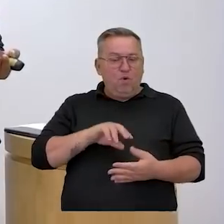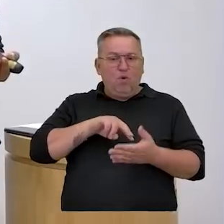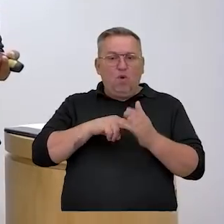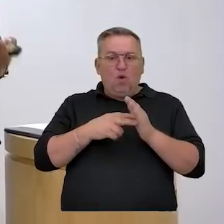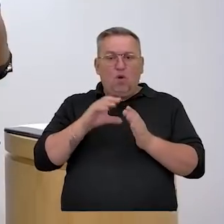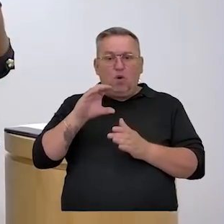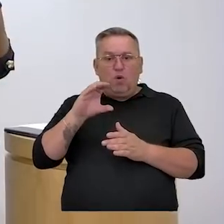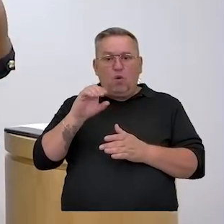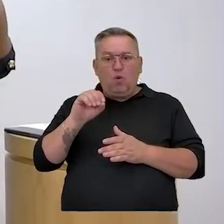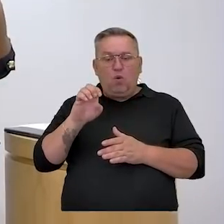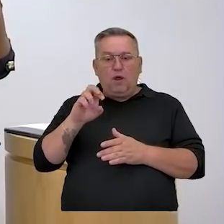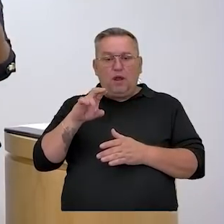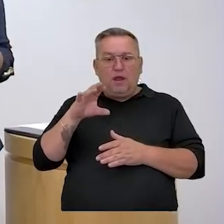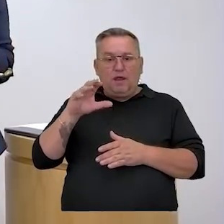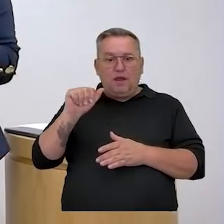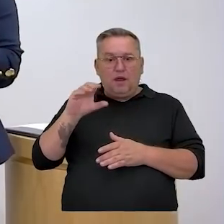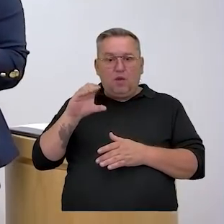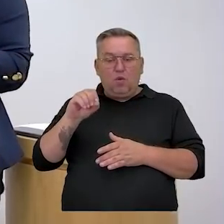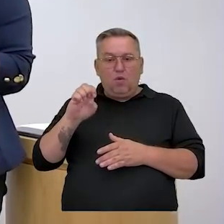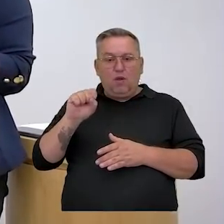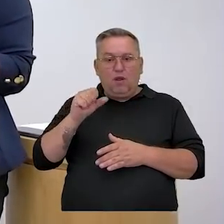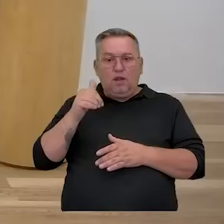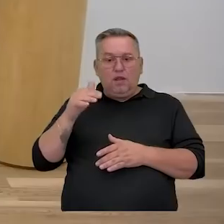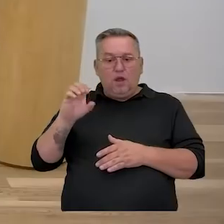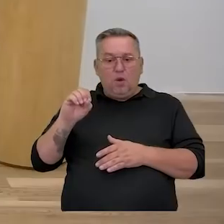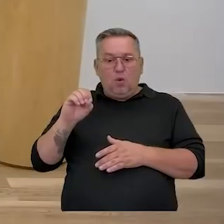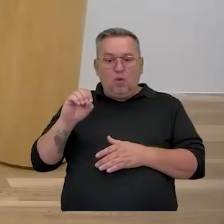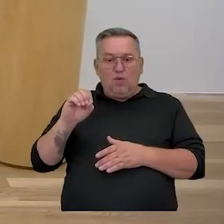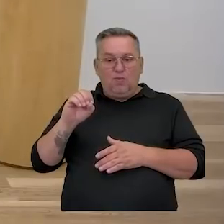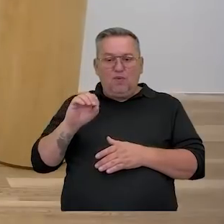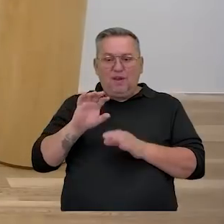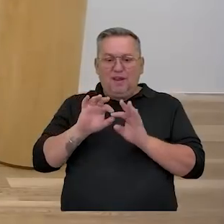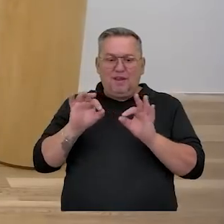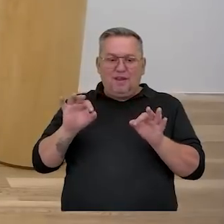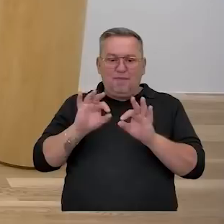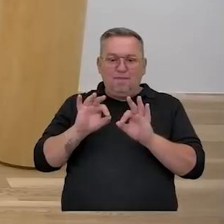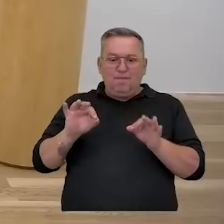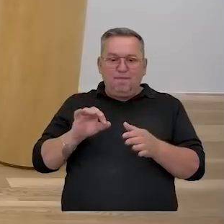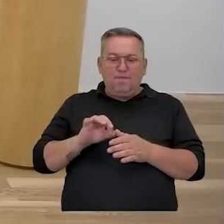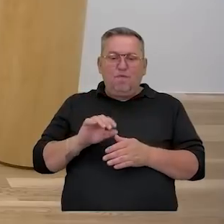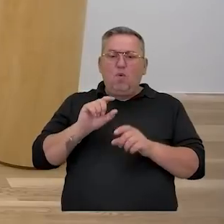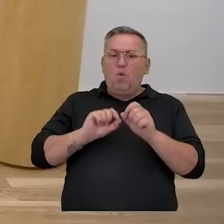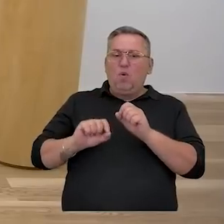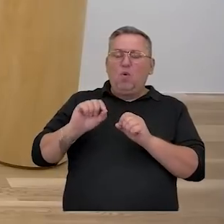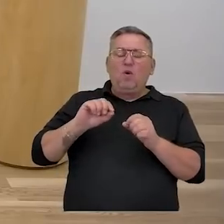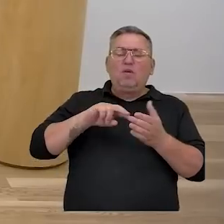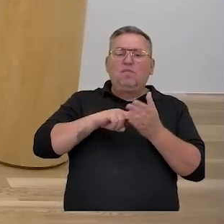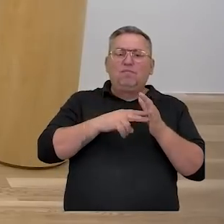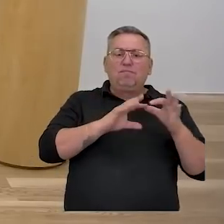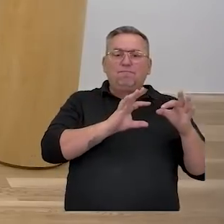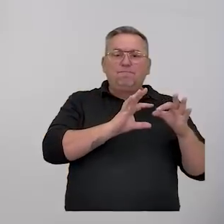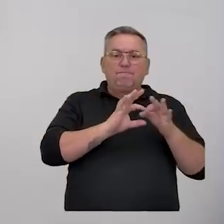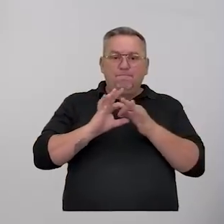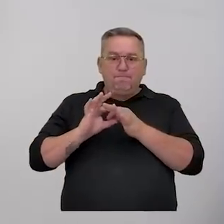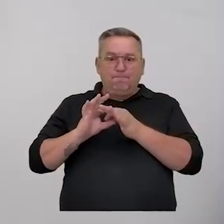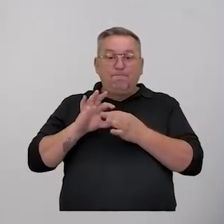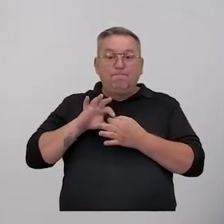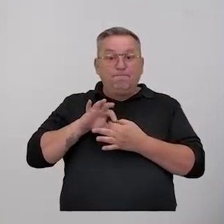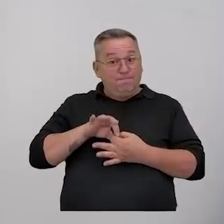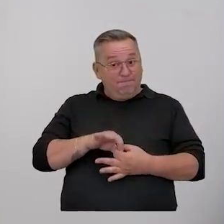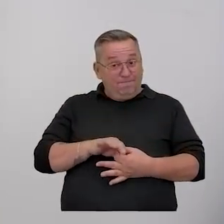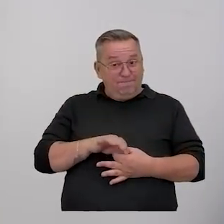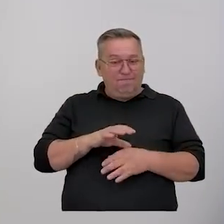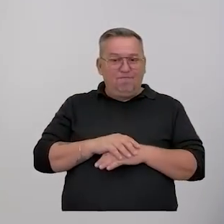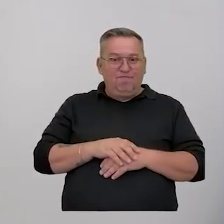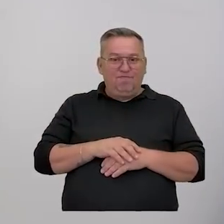que seria a coesão? Vou falar agora com a professora Elaine. De maneira simples, assim, Elaine, para eles. Assim. O que é coerência e o que é coesão? Vamos lá. A